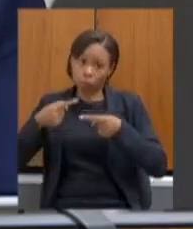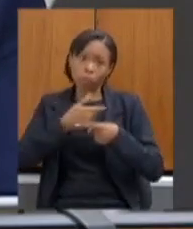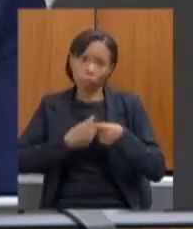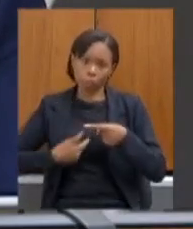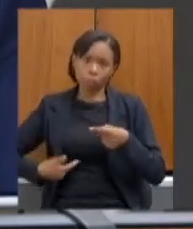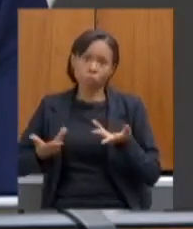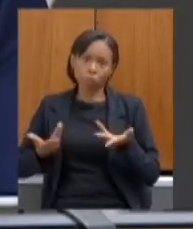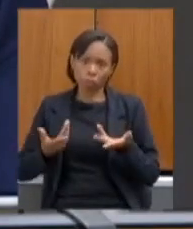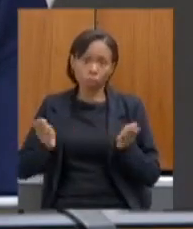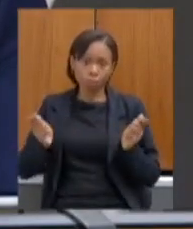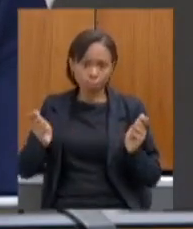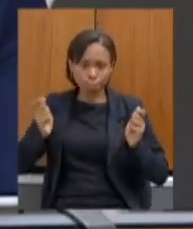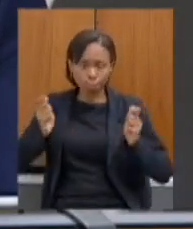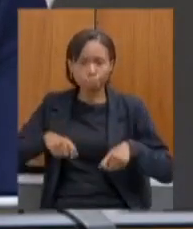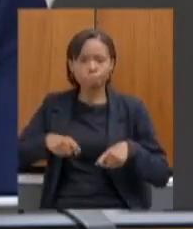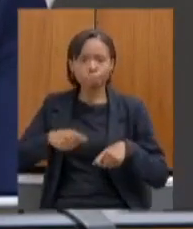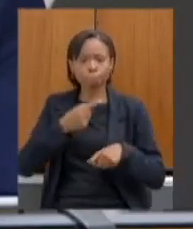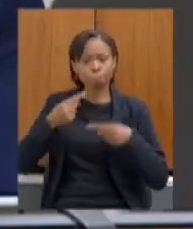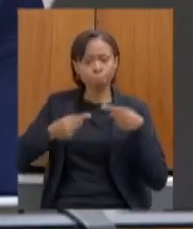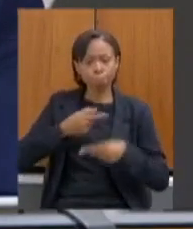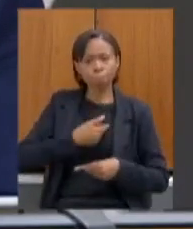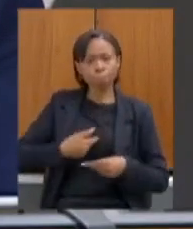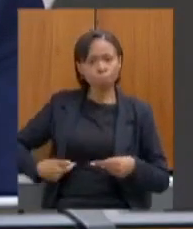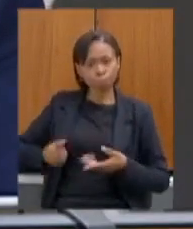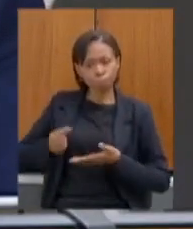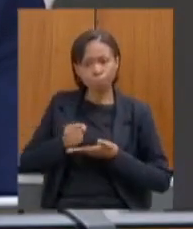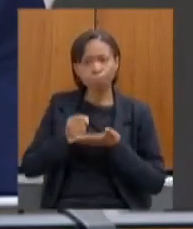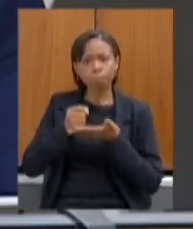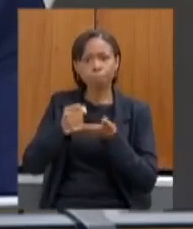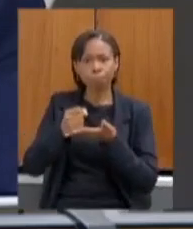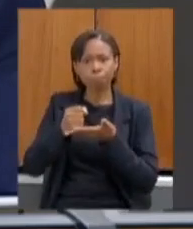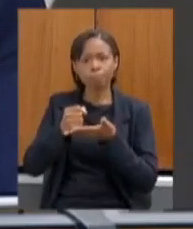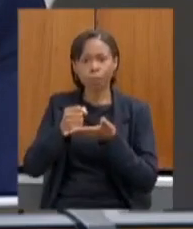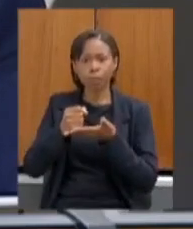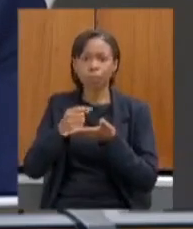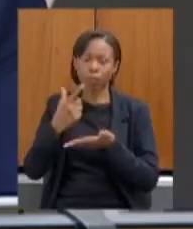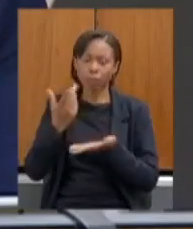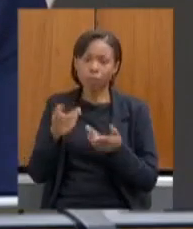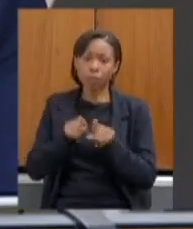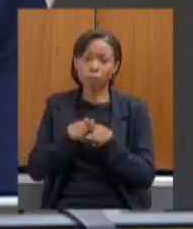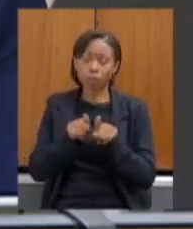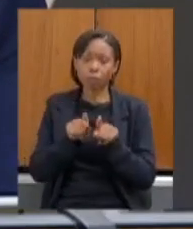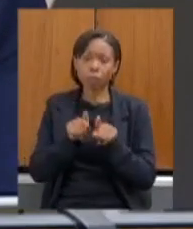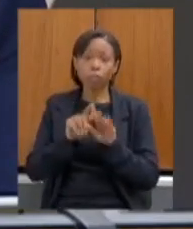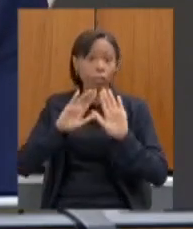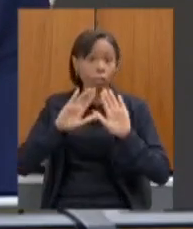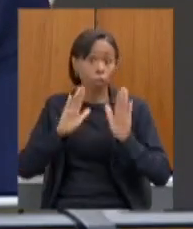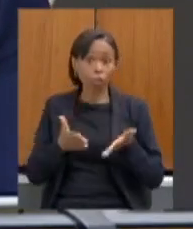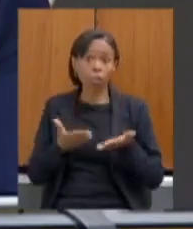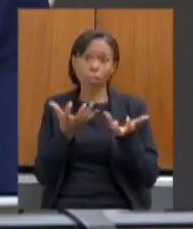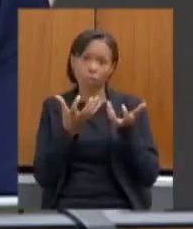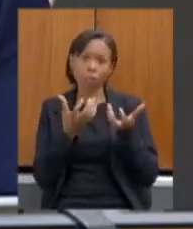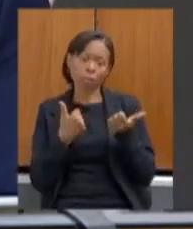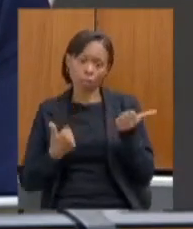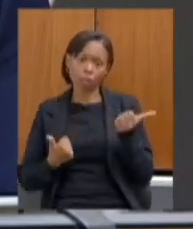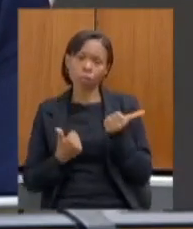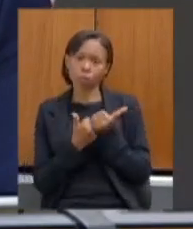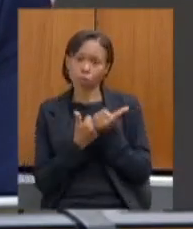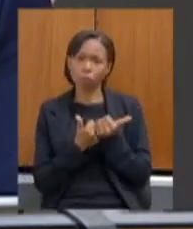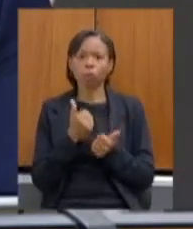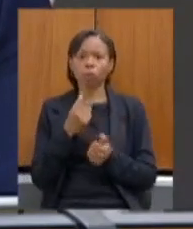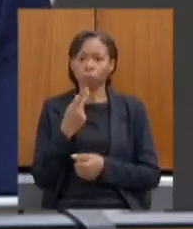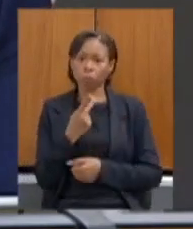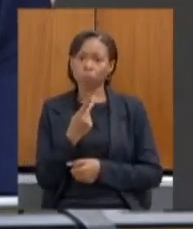efetividade e eficiência das políticas públicas ali colocadas e de antemão já conto aí com o apoio do senhor deputado